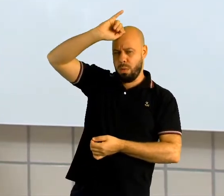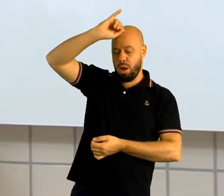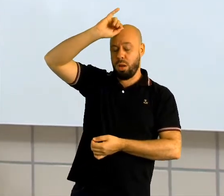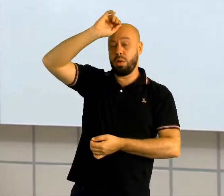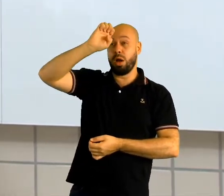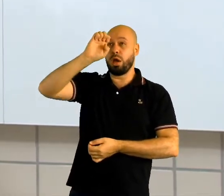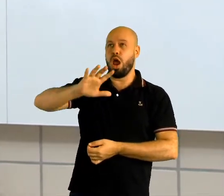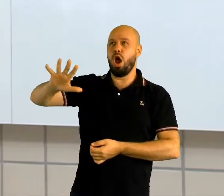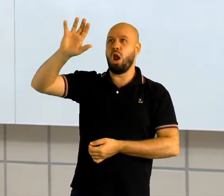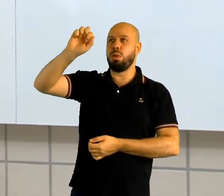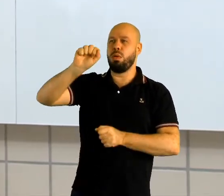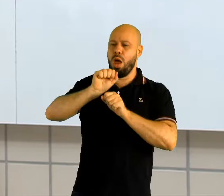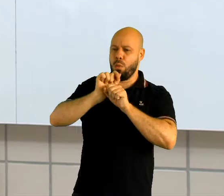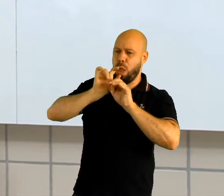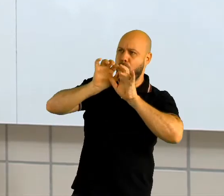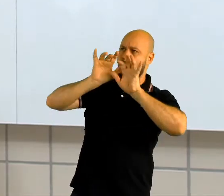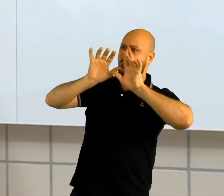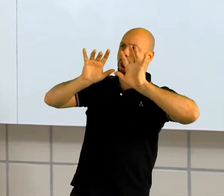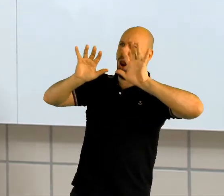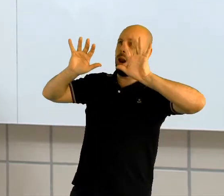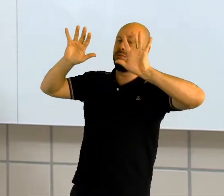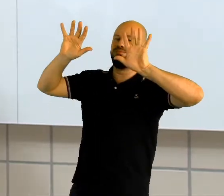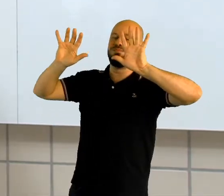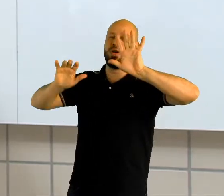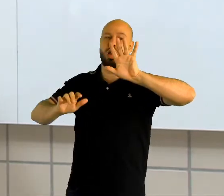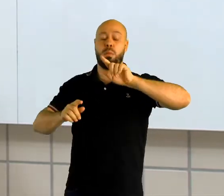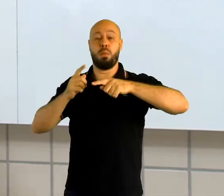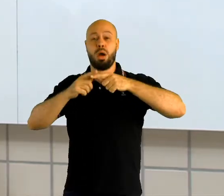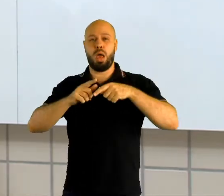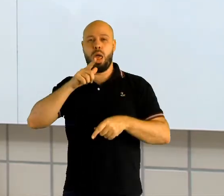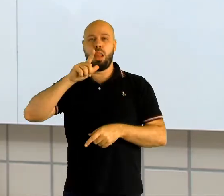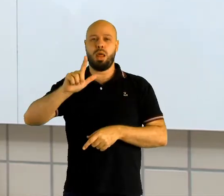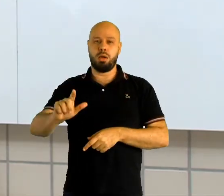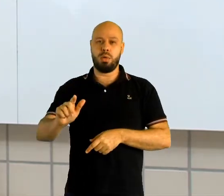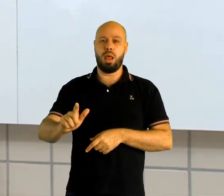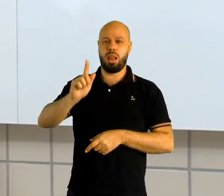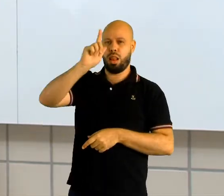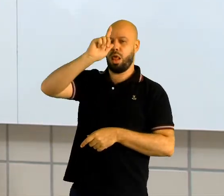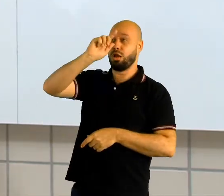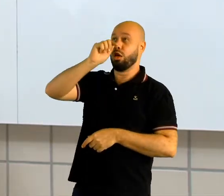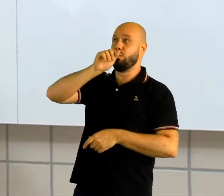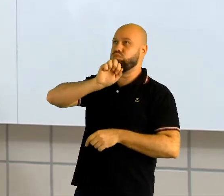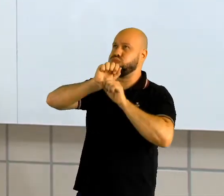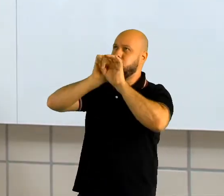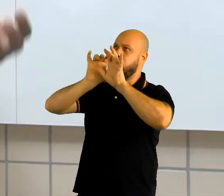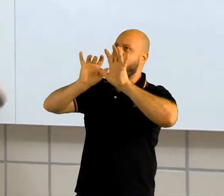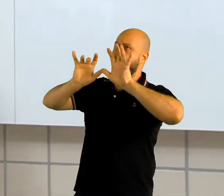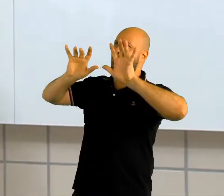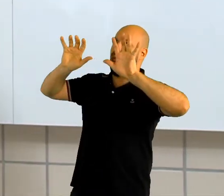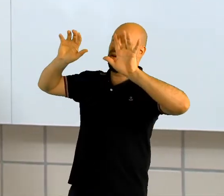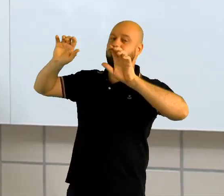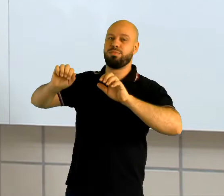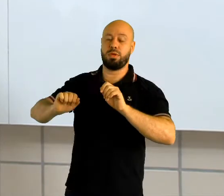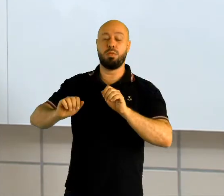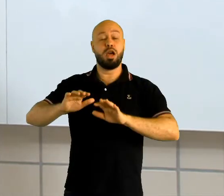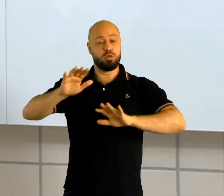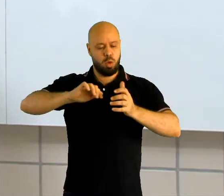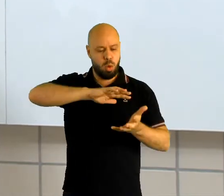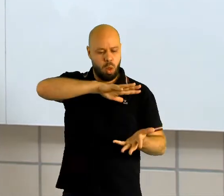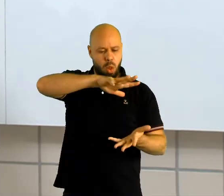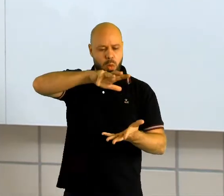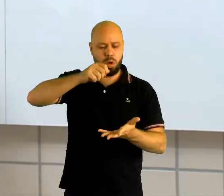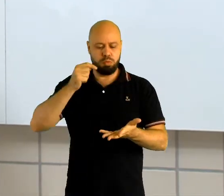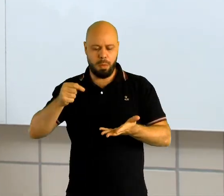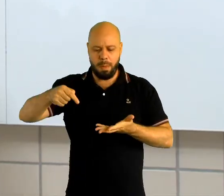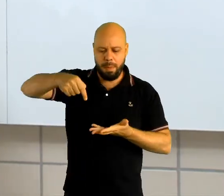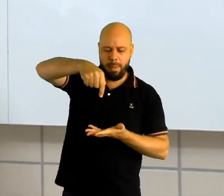A língua romana, que era o latim, passa a ser falada em diversas regiões do mundo e deu origem até inclusive à nossa